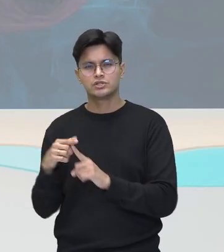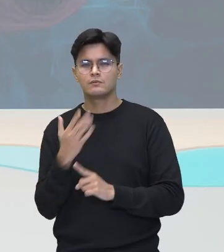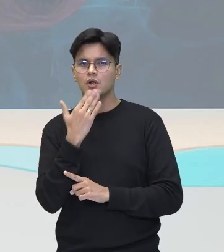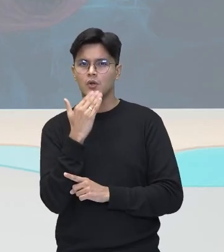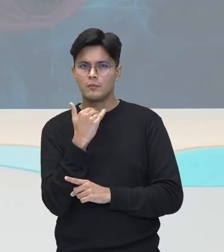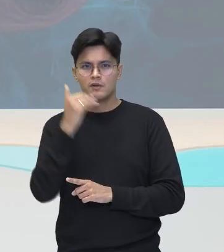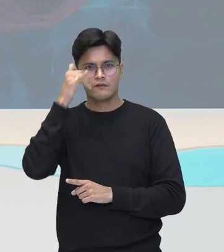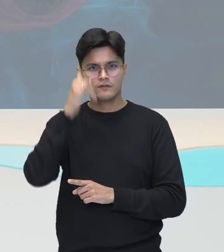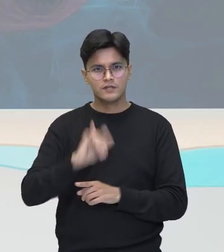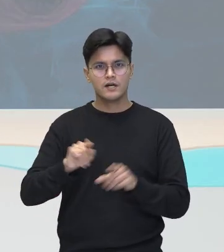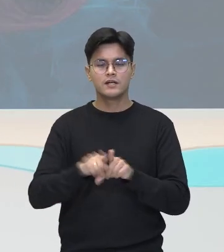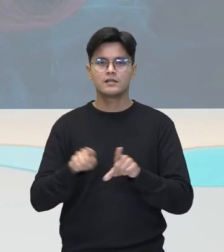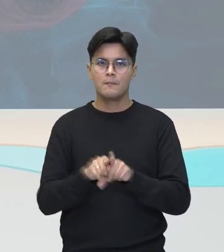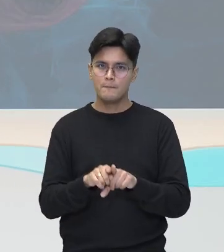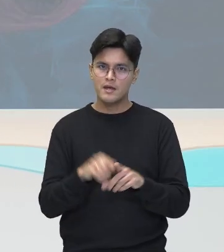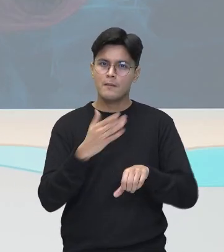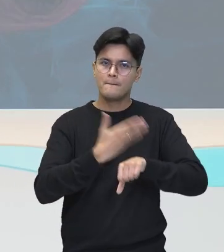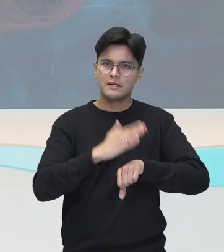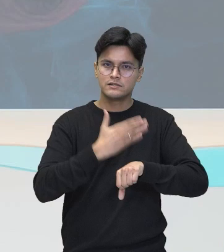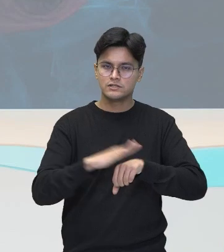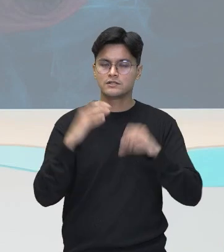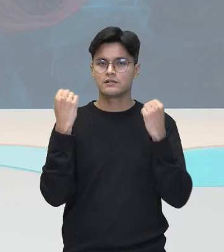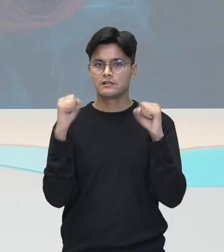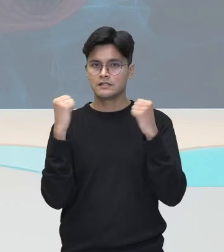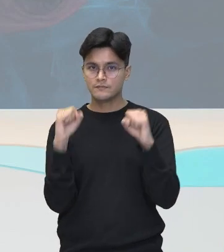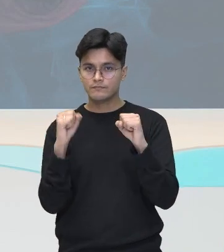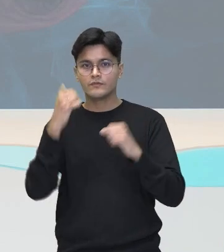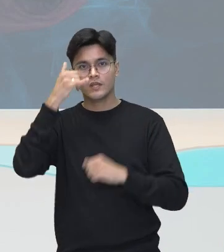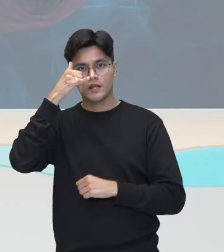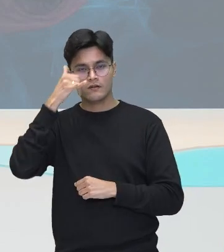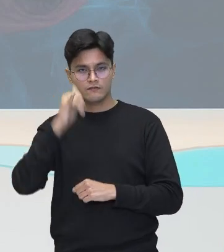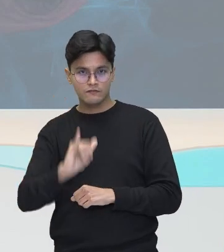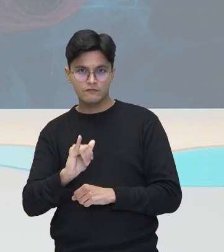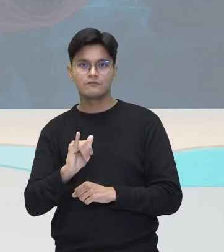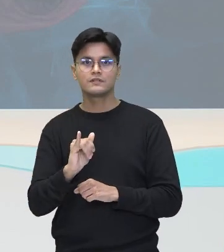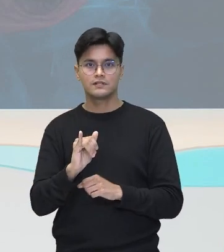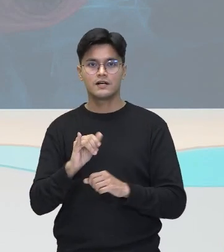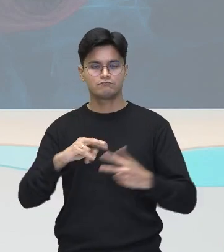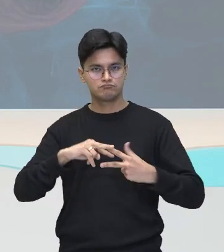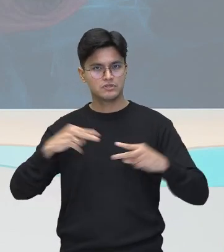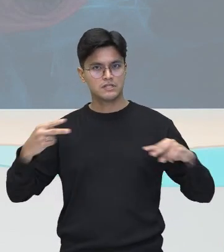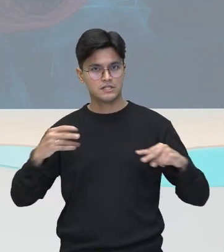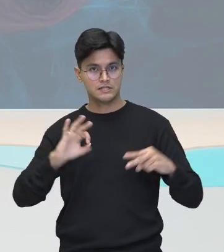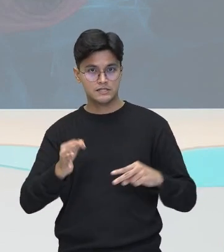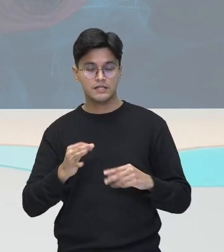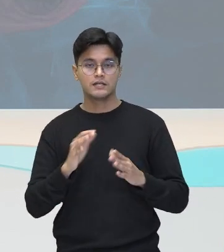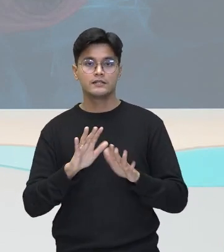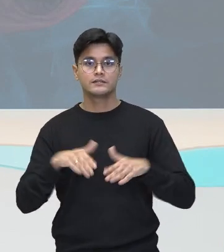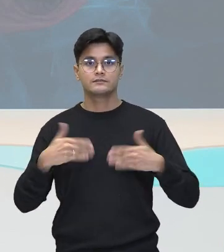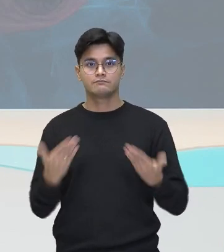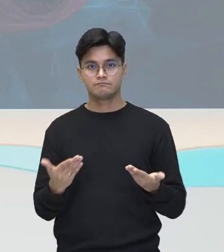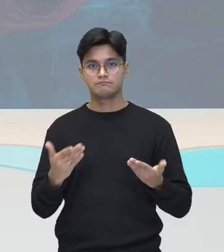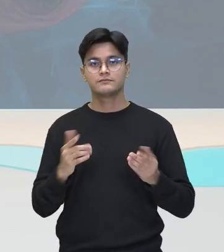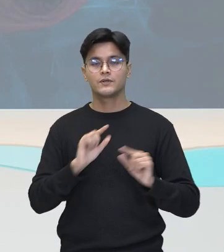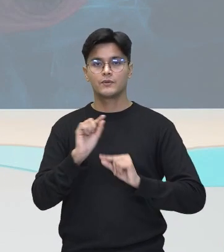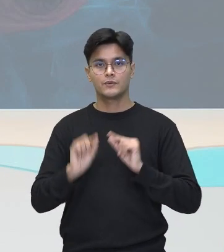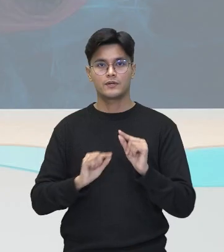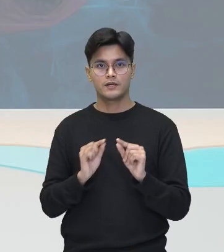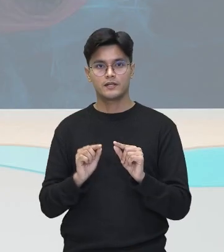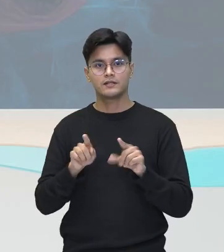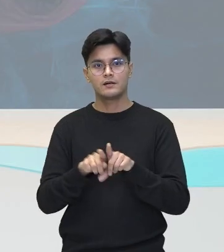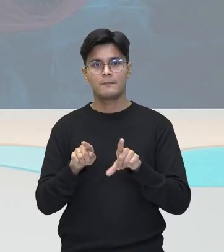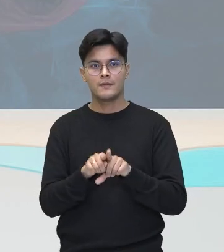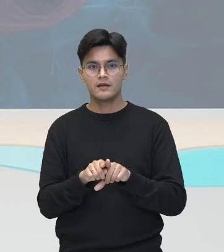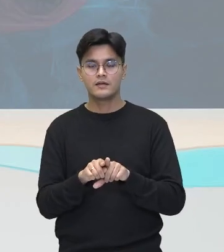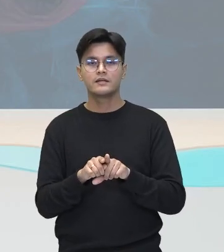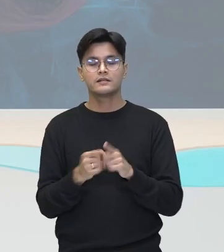ativa, né, para evitar e mudar um pouco esse fator genético, né? Disfunções endócrinas, né? Também,